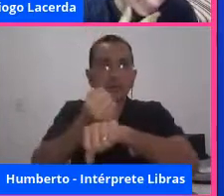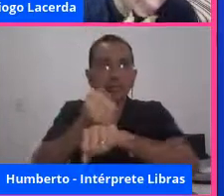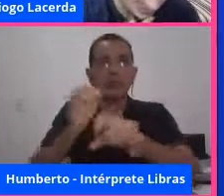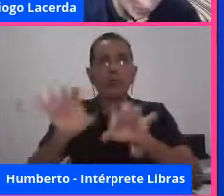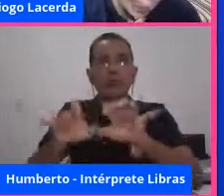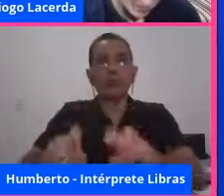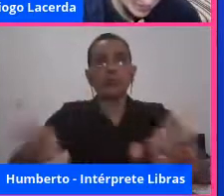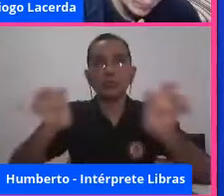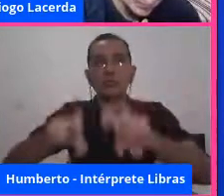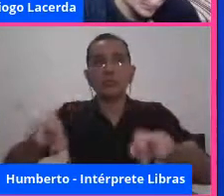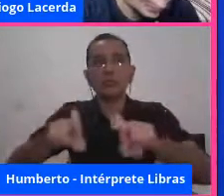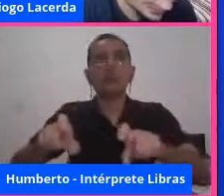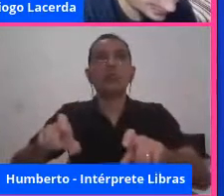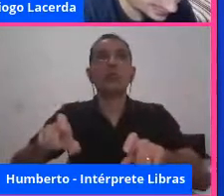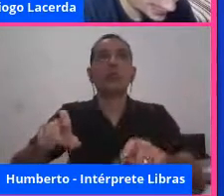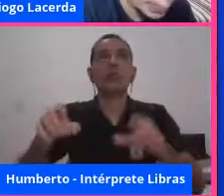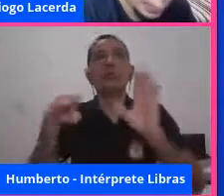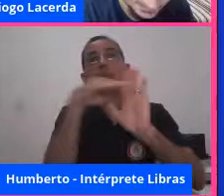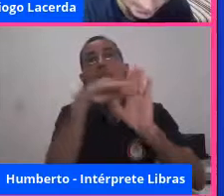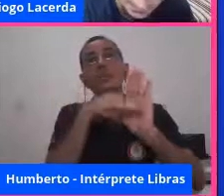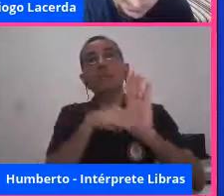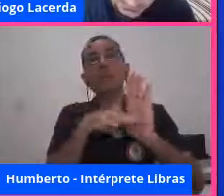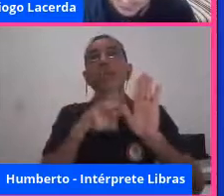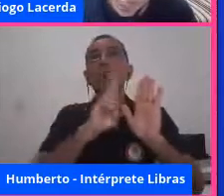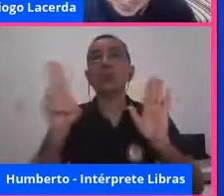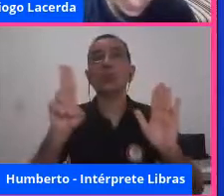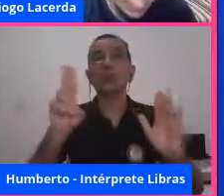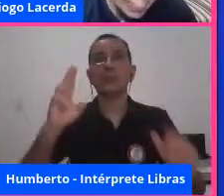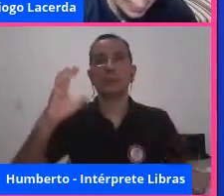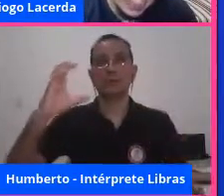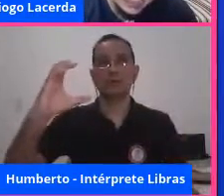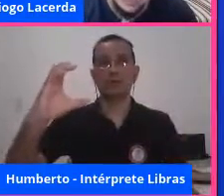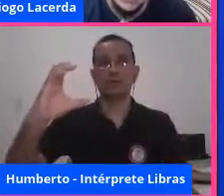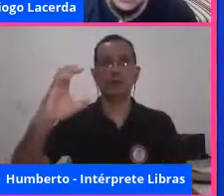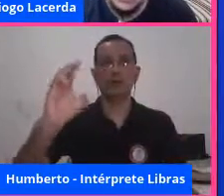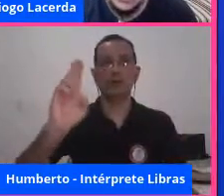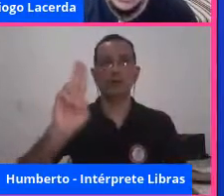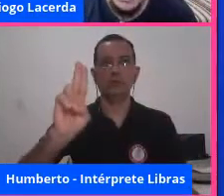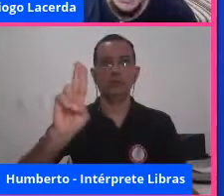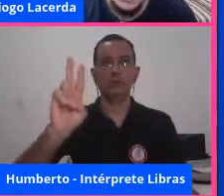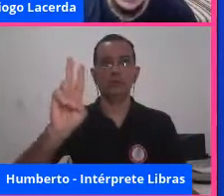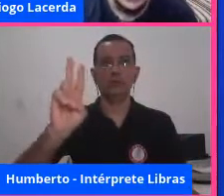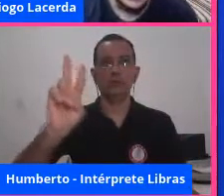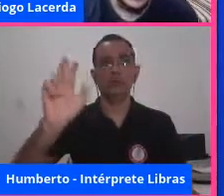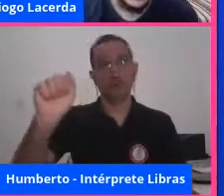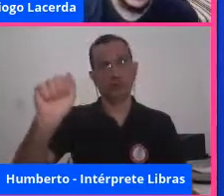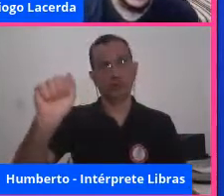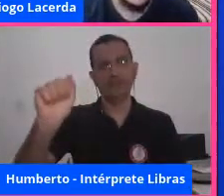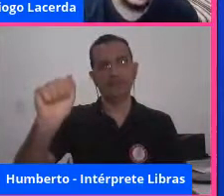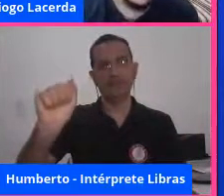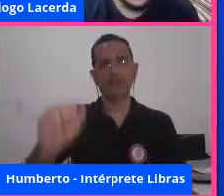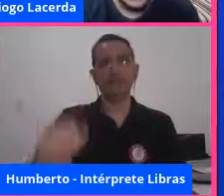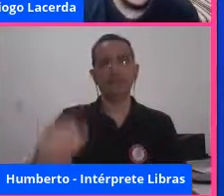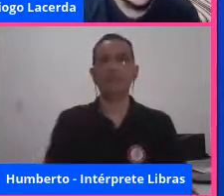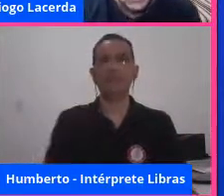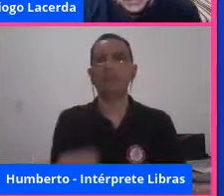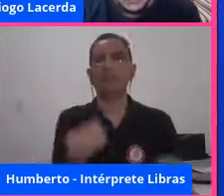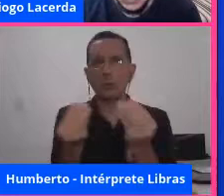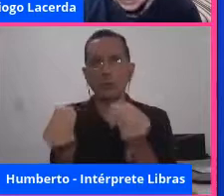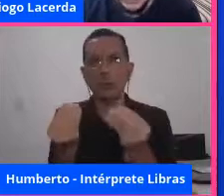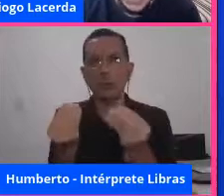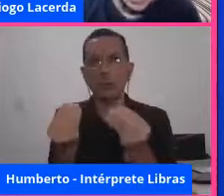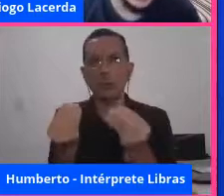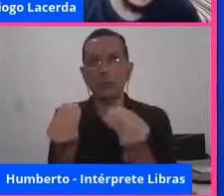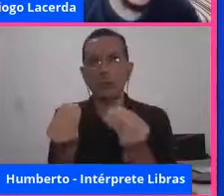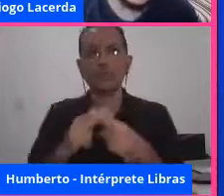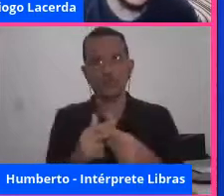vai fazer essa instalação? A gente vai fazer a instalação do seguinte modo. Você vai lá, clica,